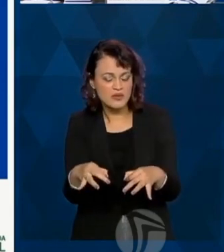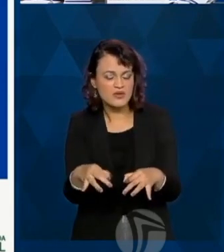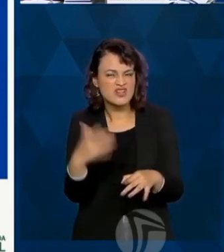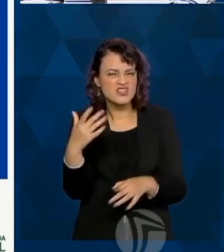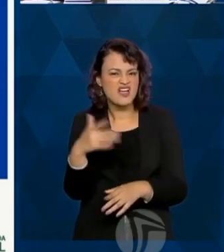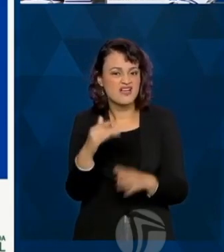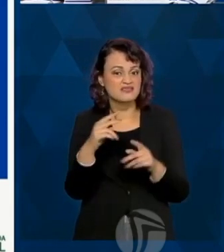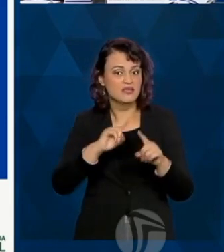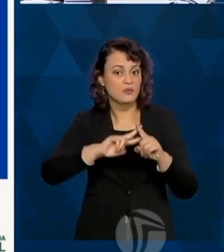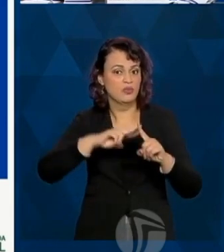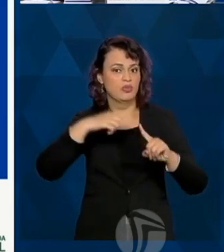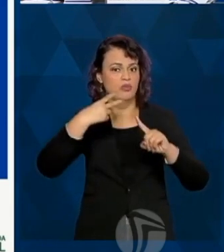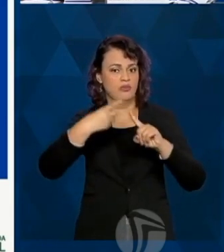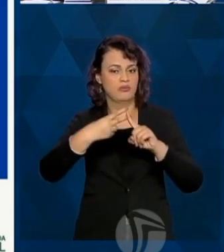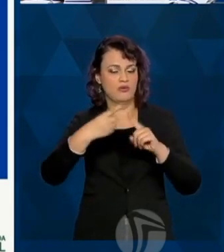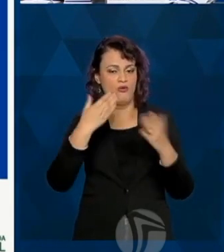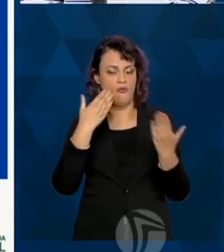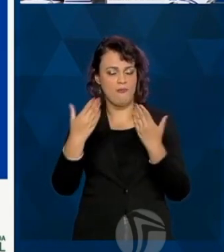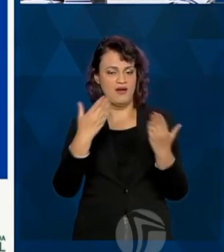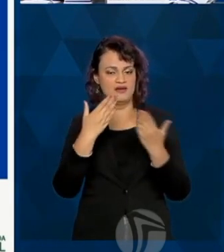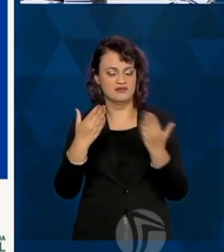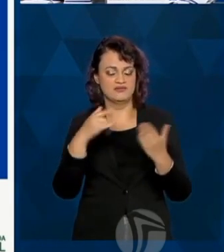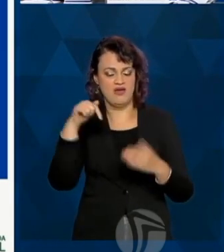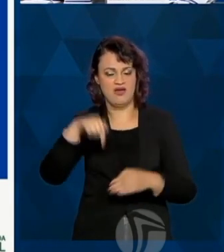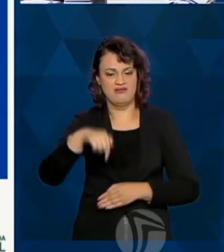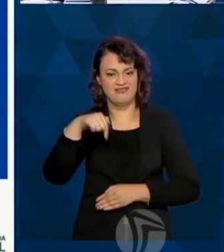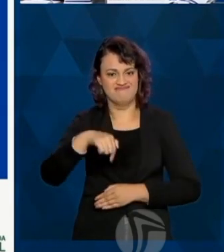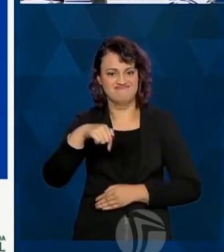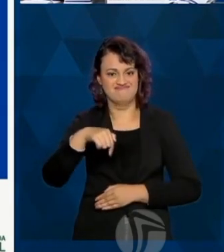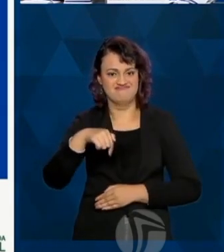tem mais do que o dobro do que o dos nossos casos registrados de Covid.